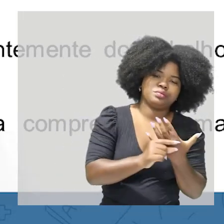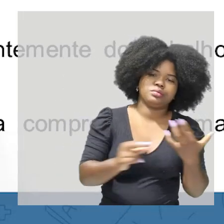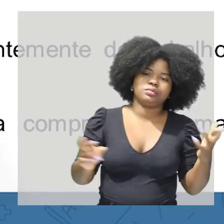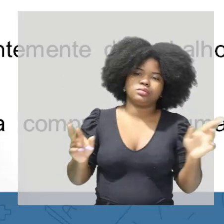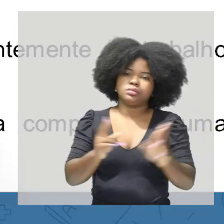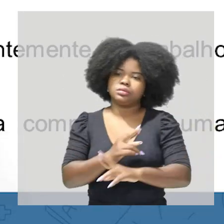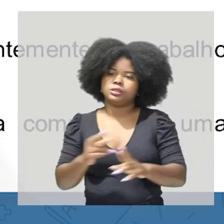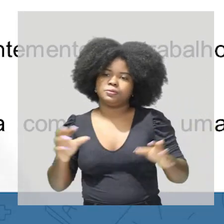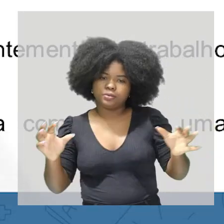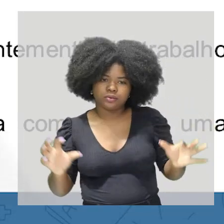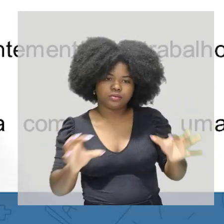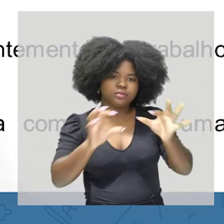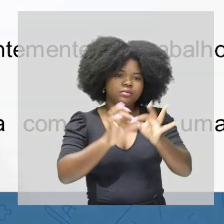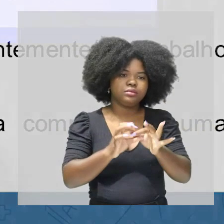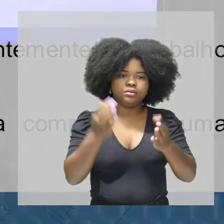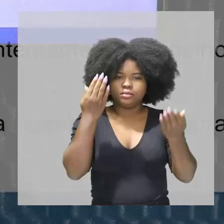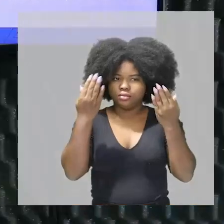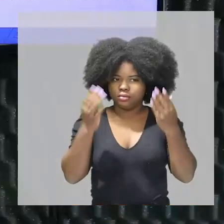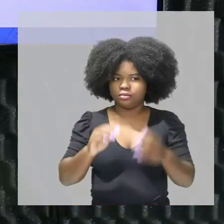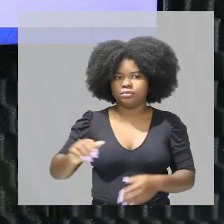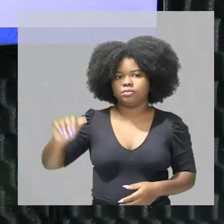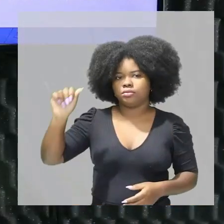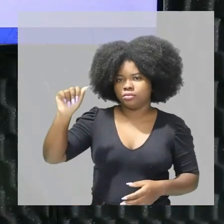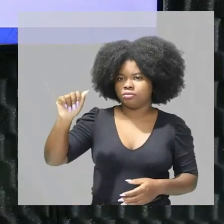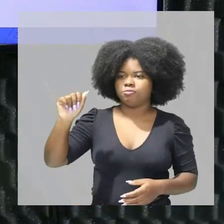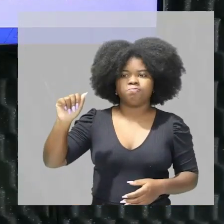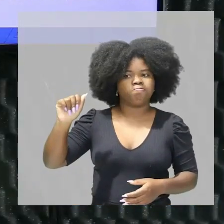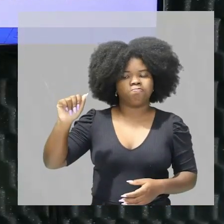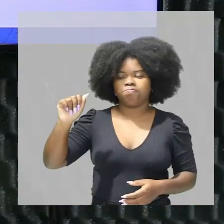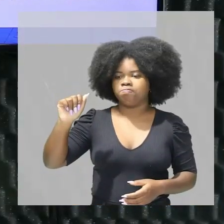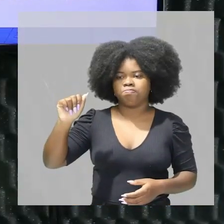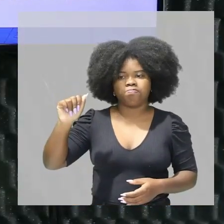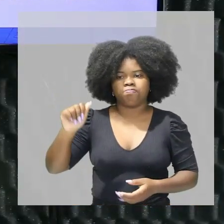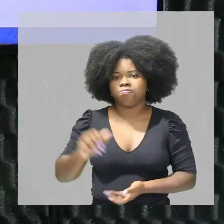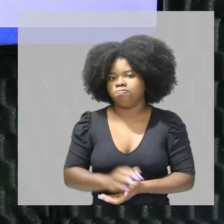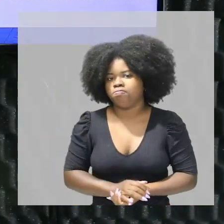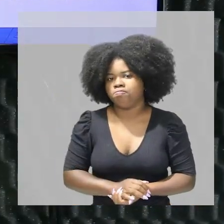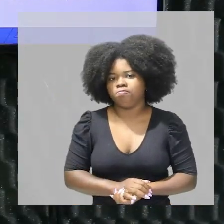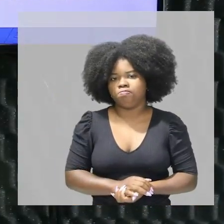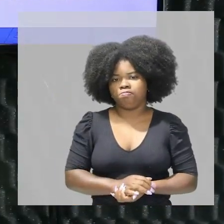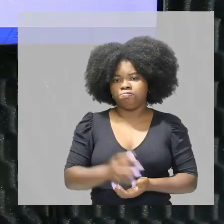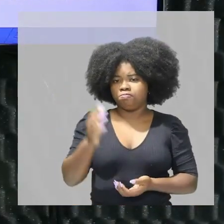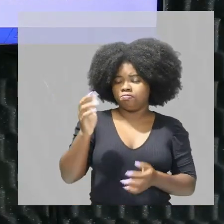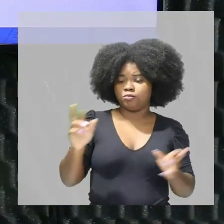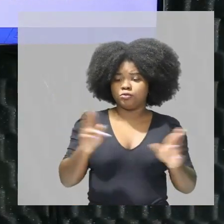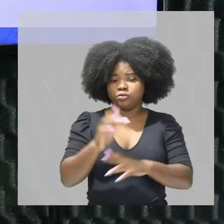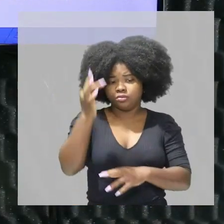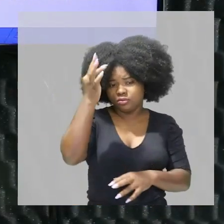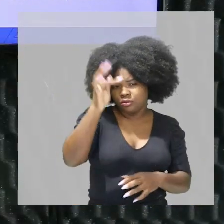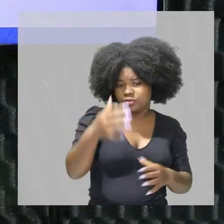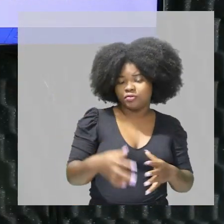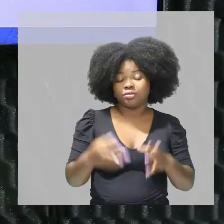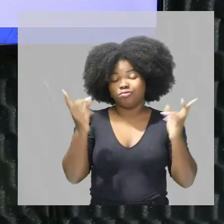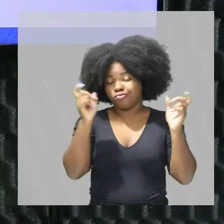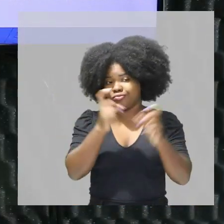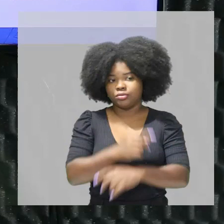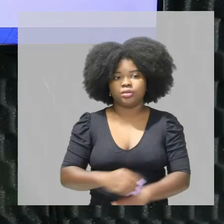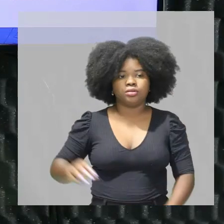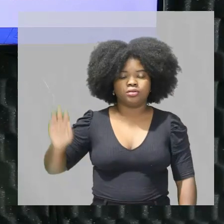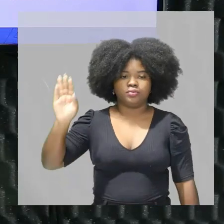muito mais ligados a isso trazendo para filosofia já fica um pouco mais né Complicado